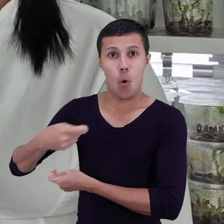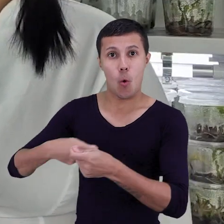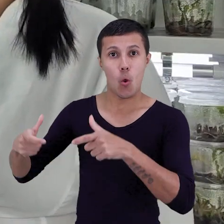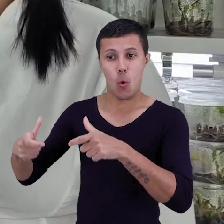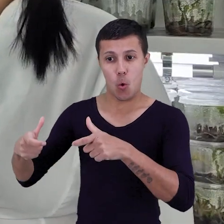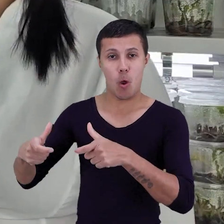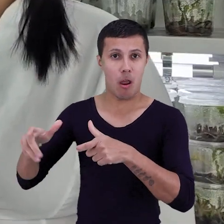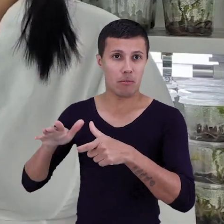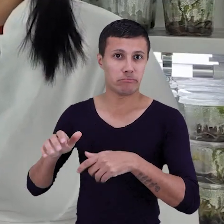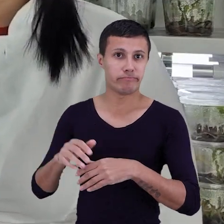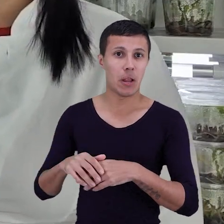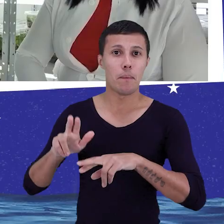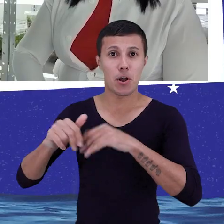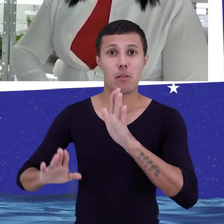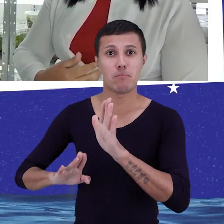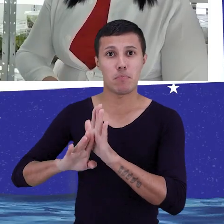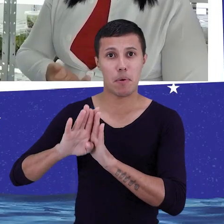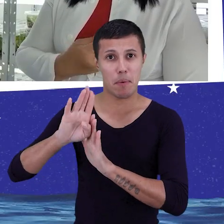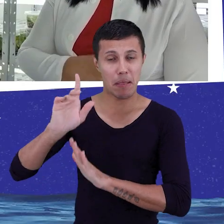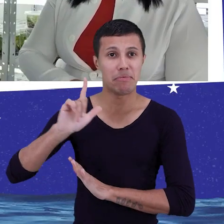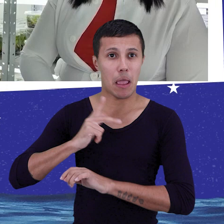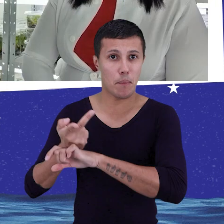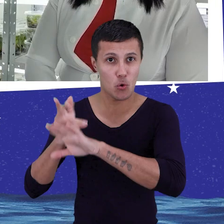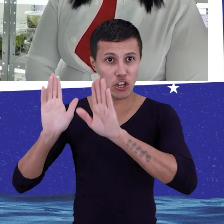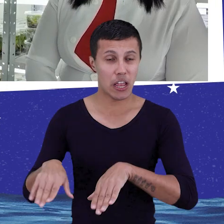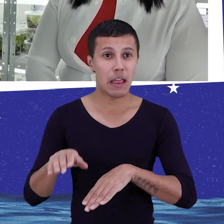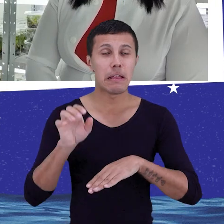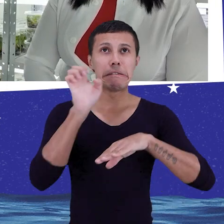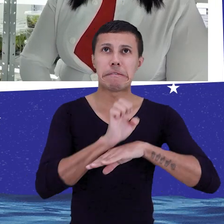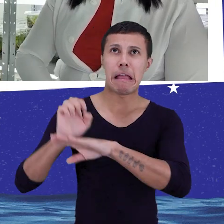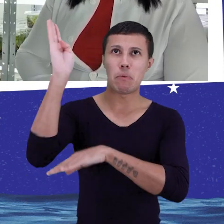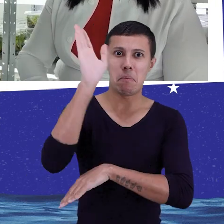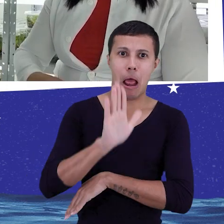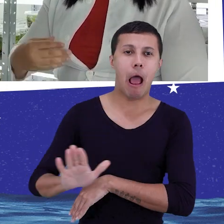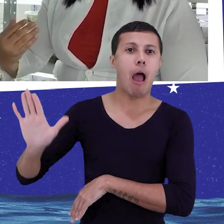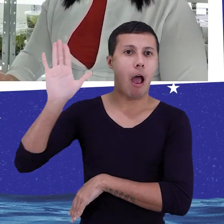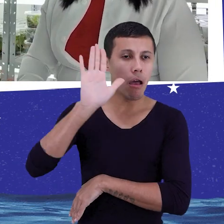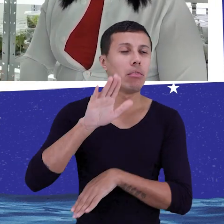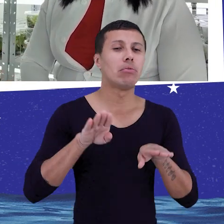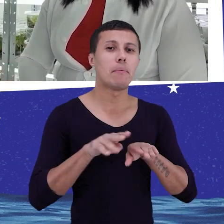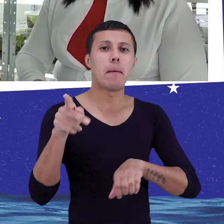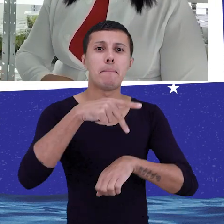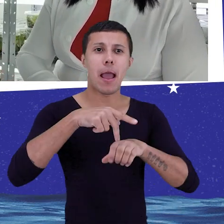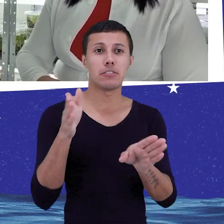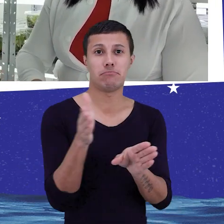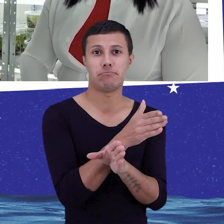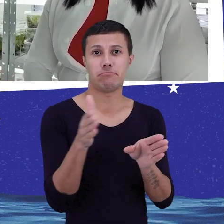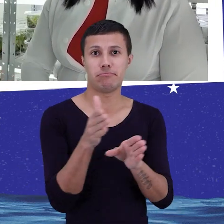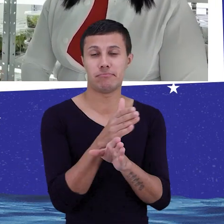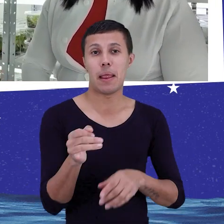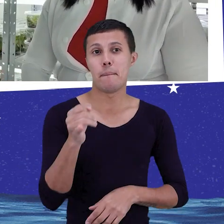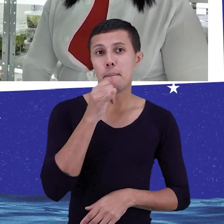local, onde já tem uma demanda crescente, quanto outros estados do Brasil e até outros países que